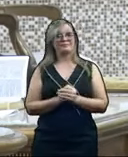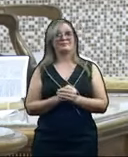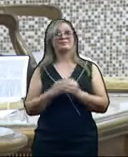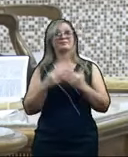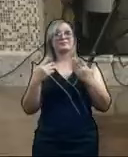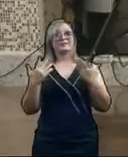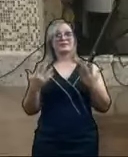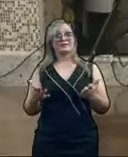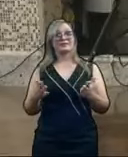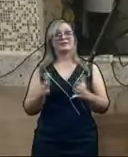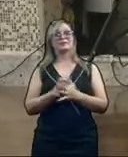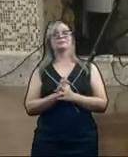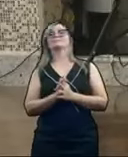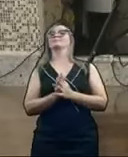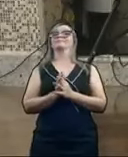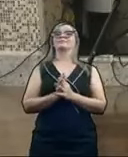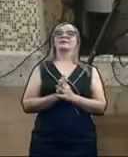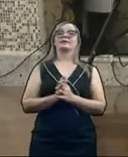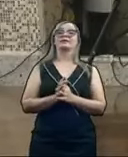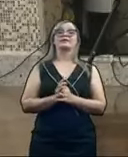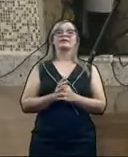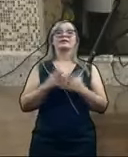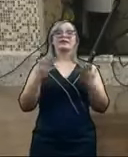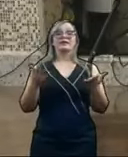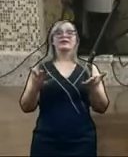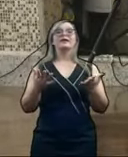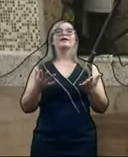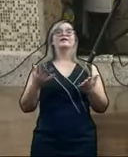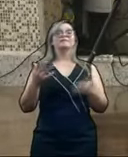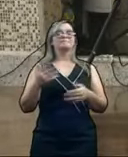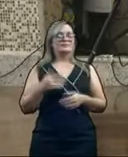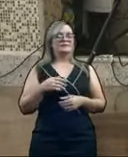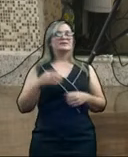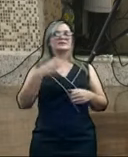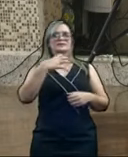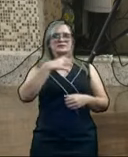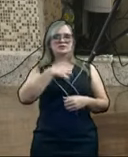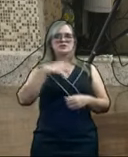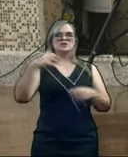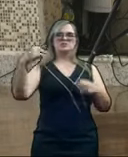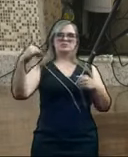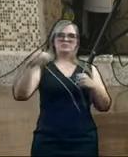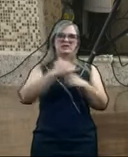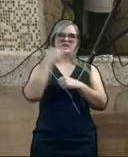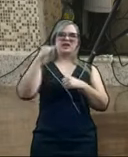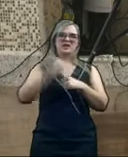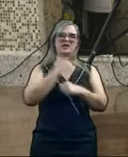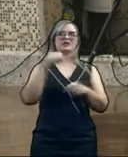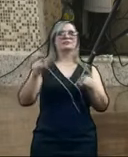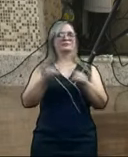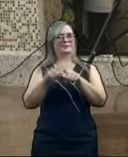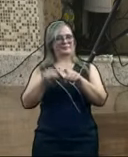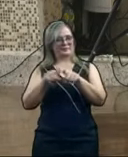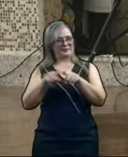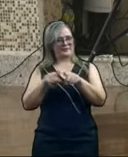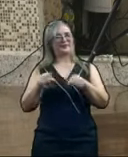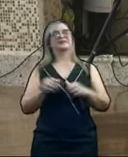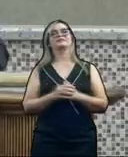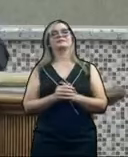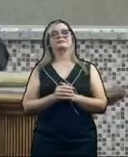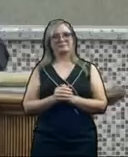o homem que para o seu sogro também foi um enganador porque fugiu adulto tá mente ou um